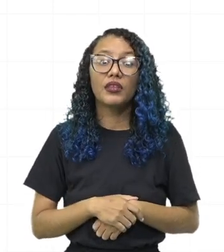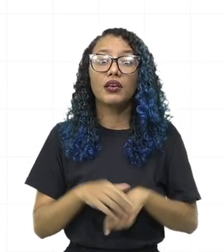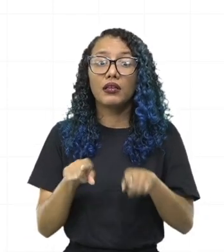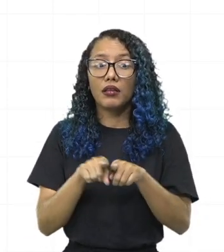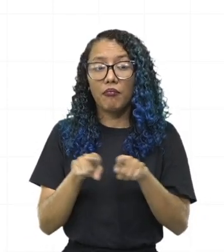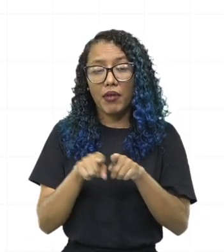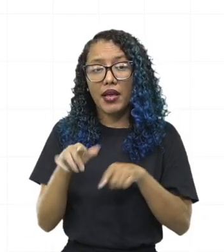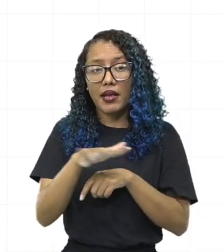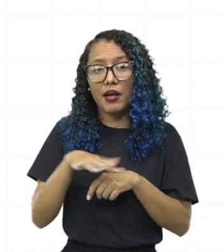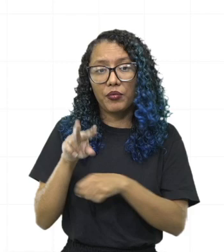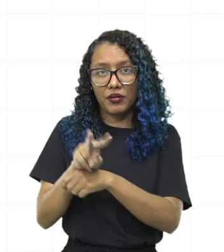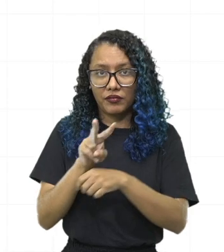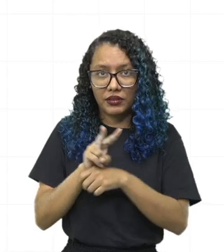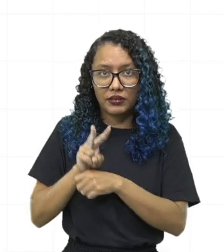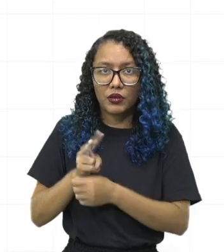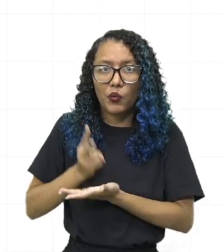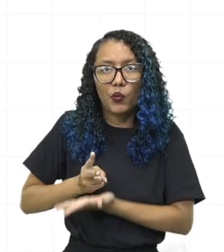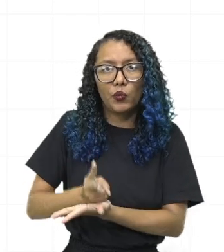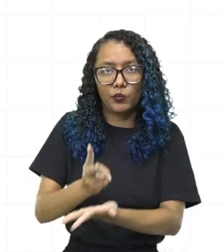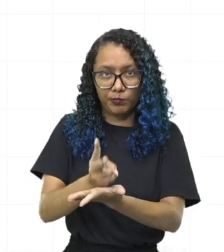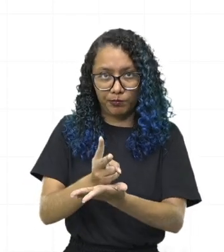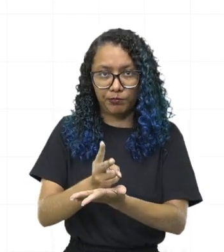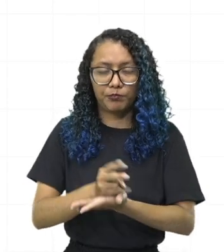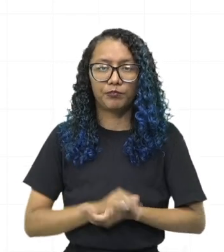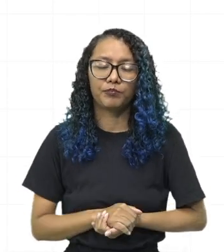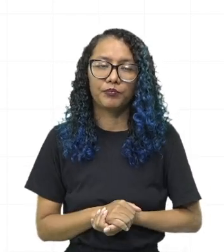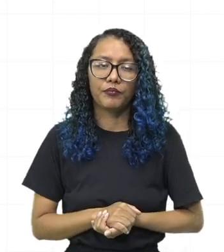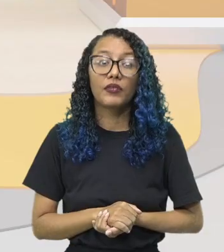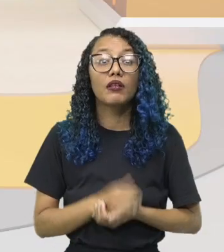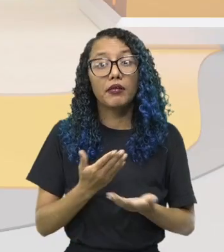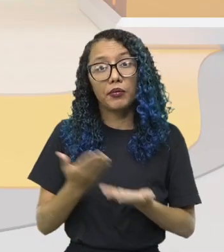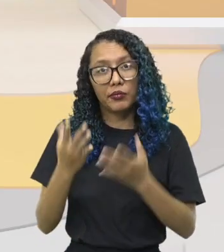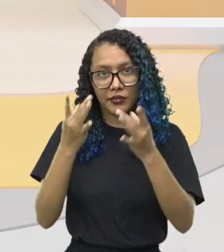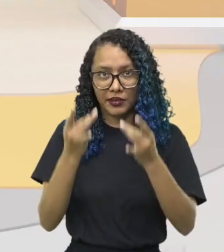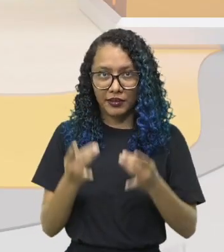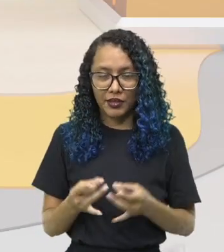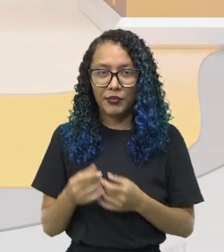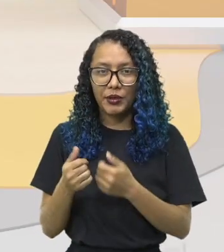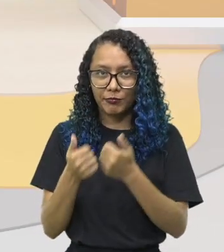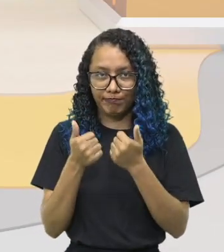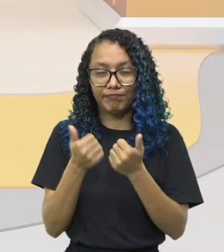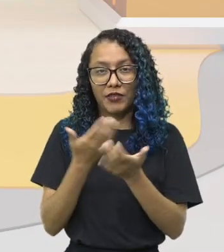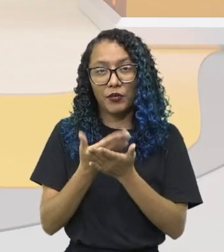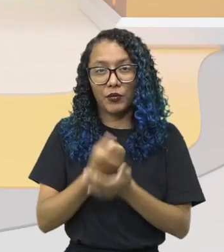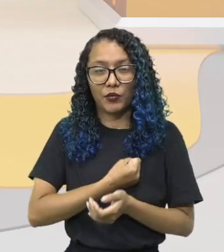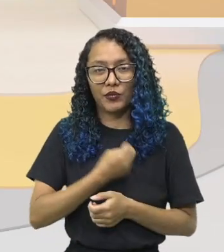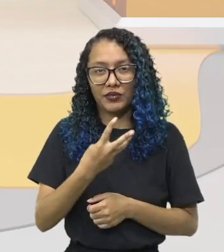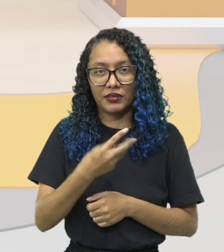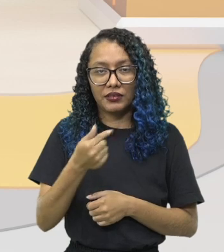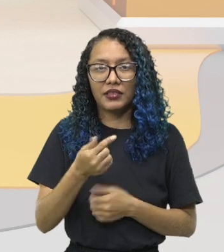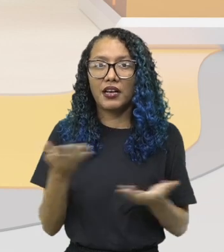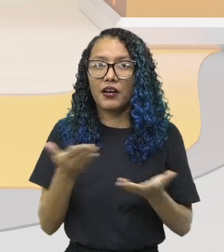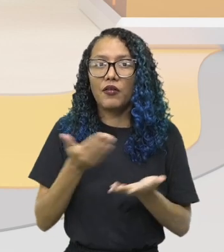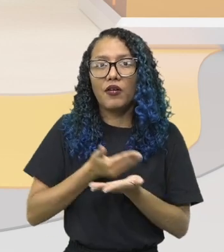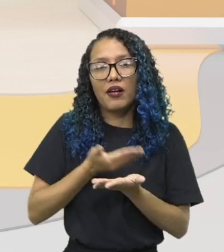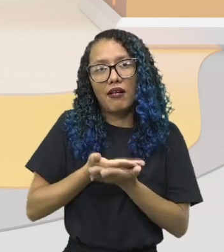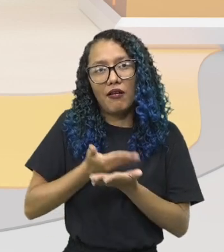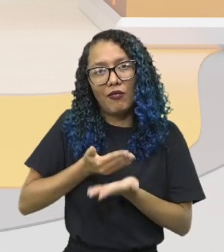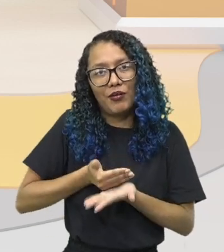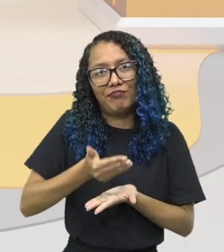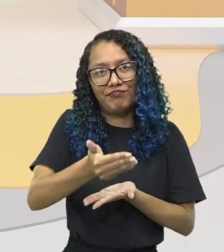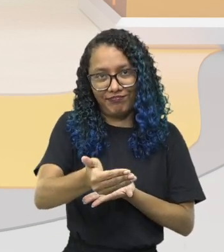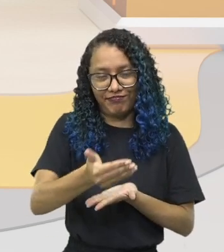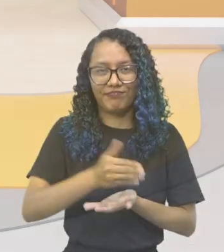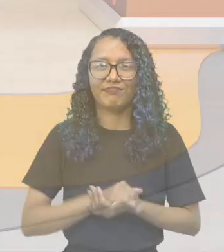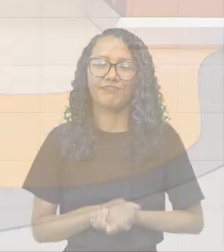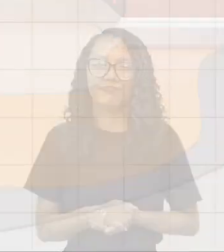área de preservação permanente. Então, esse é o detalhamento da nossa aula de número 37 e vamos a mais uma aula